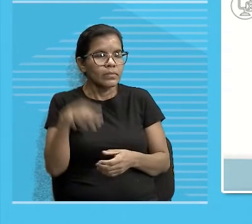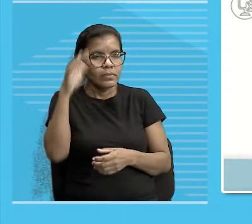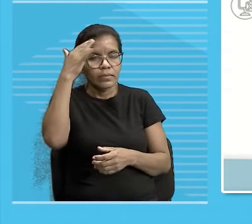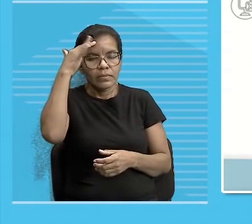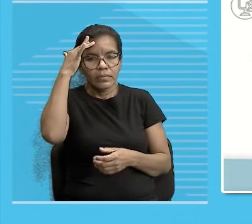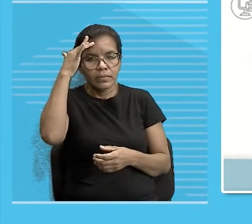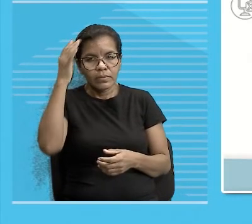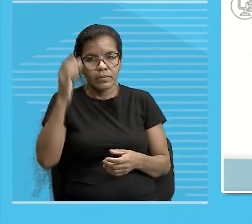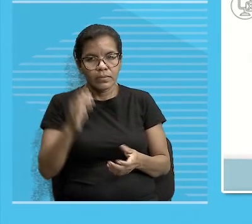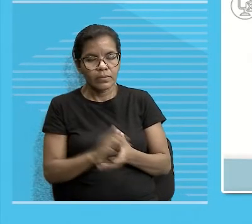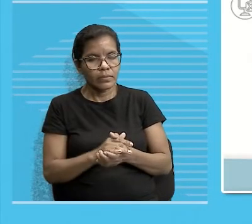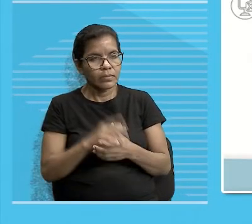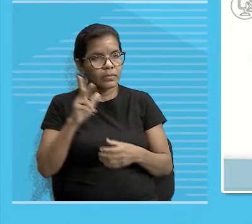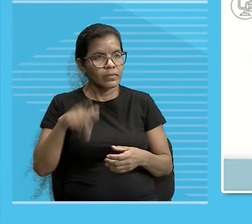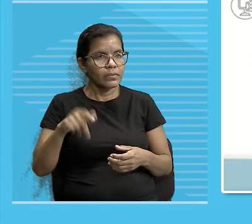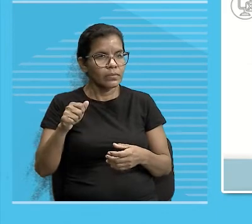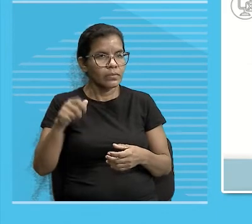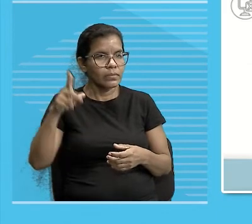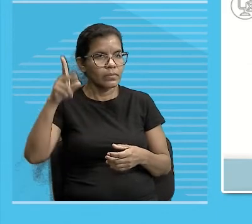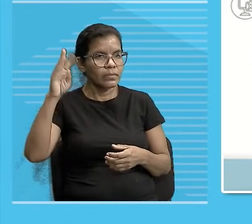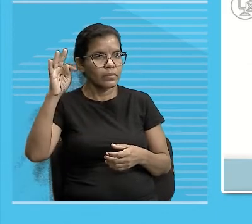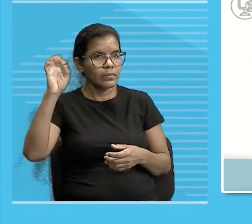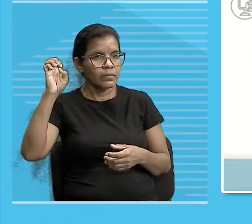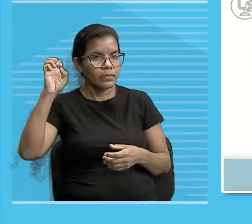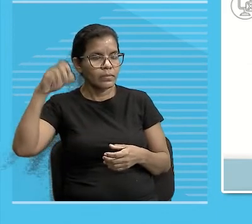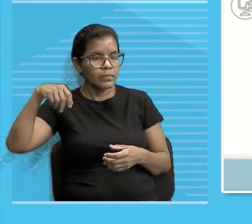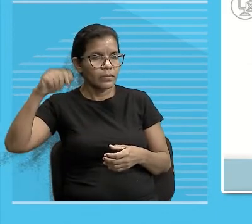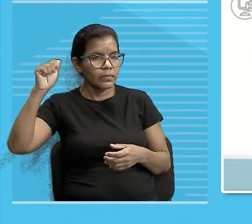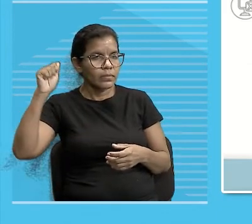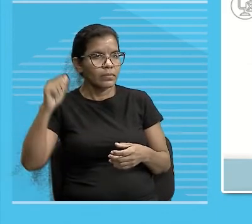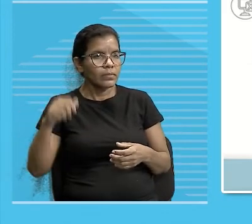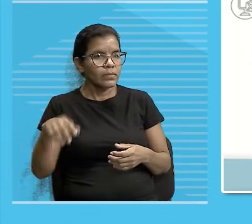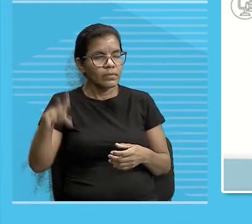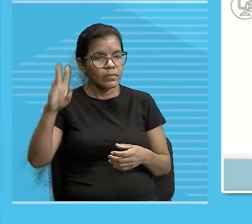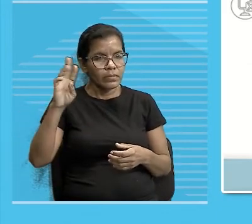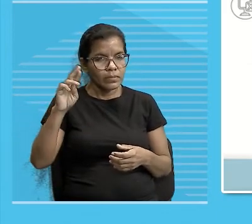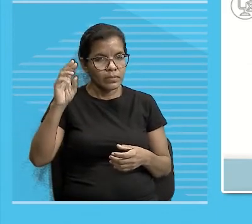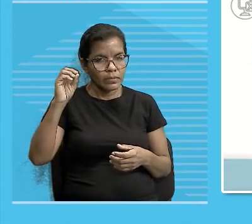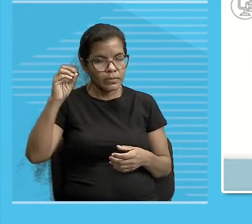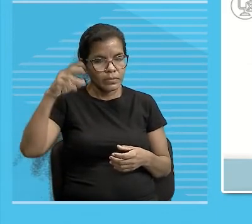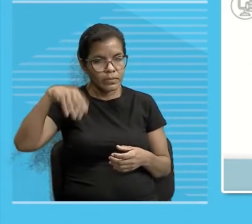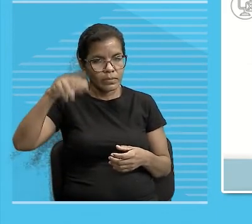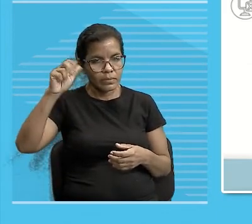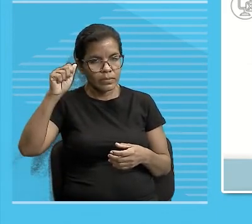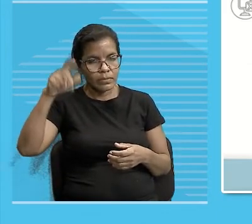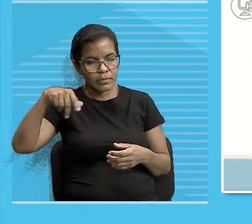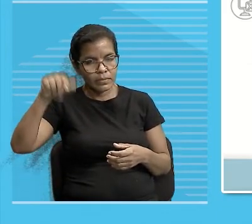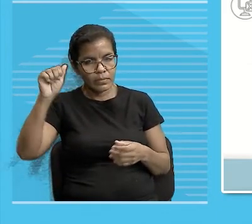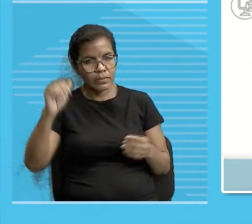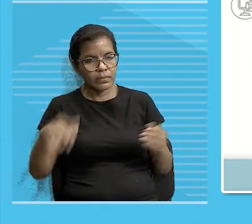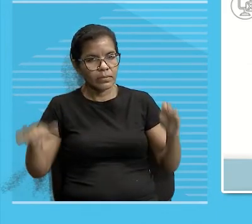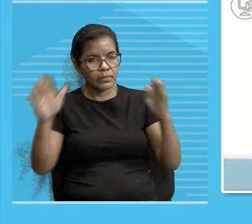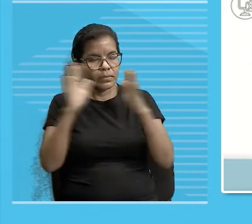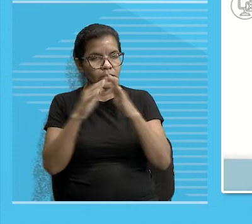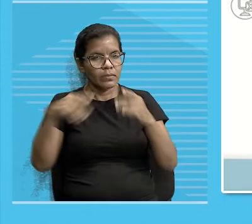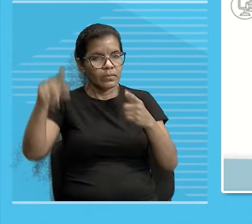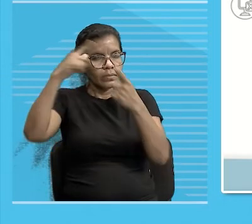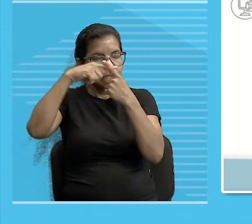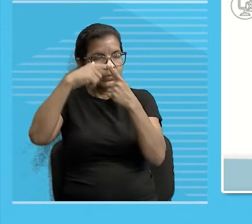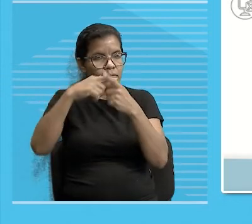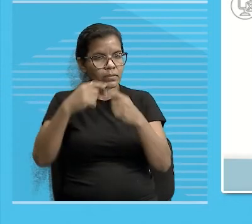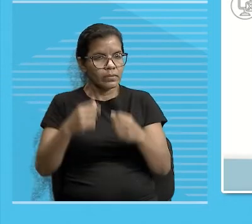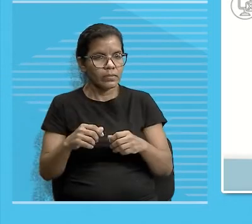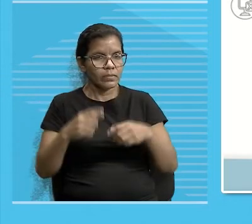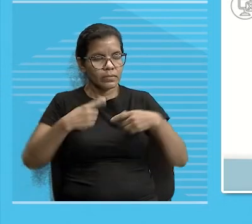Lembrando o panteão romano, né? O panteão romano era uma espécie de igreja com um